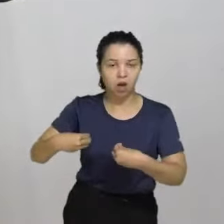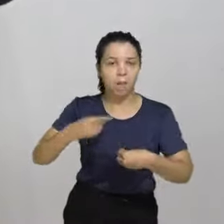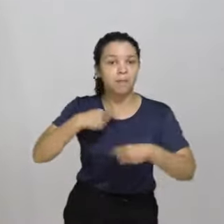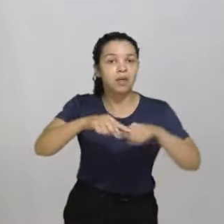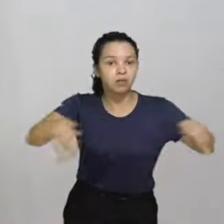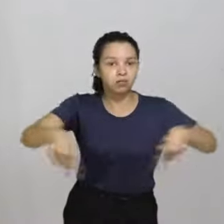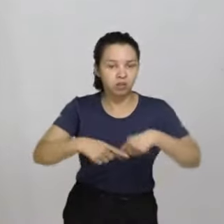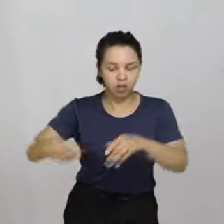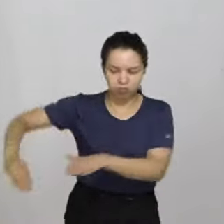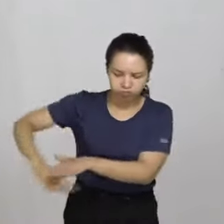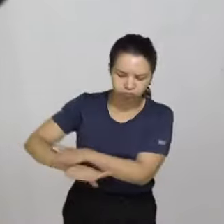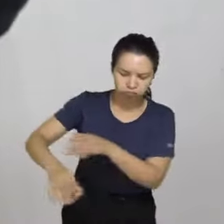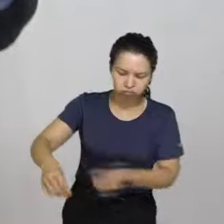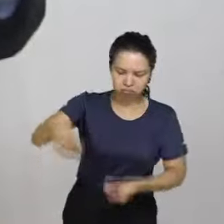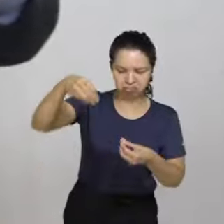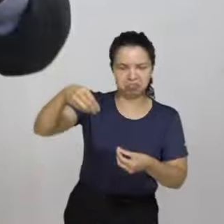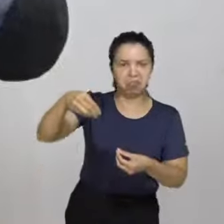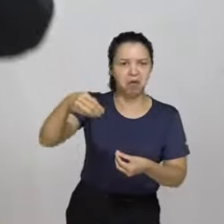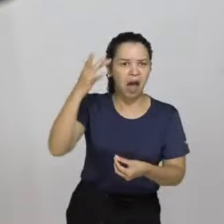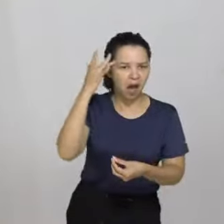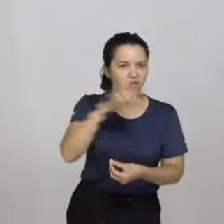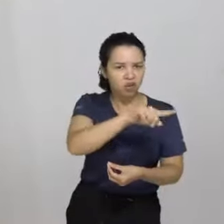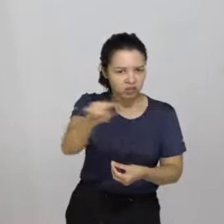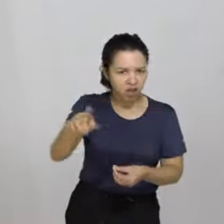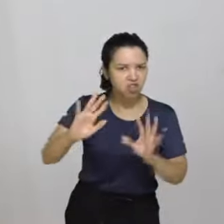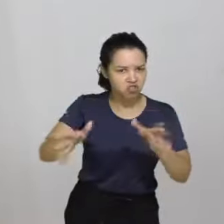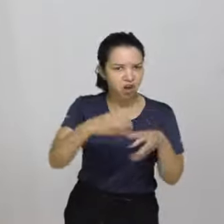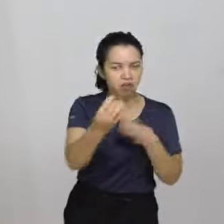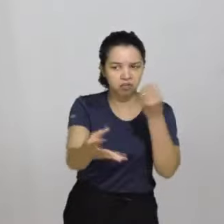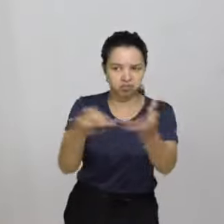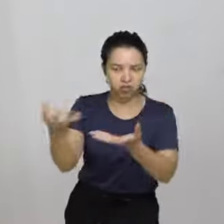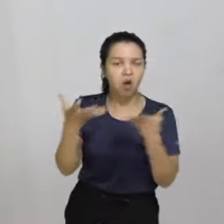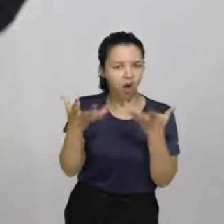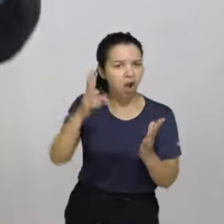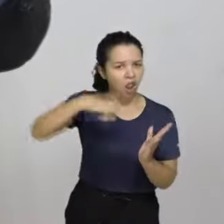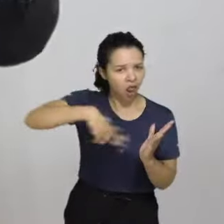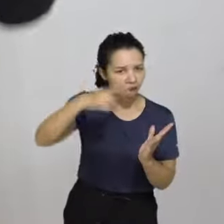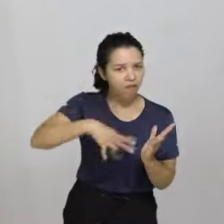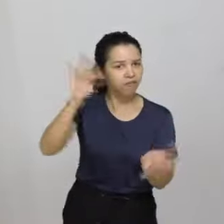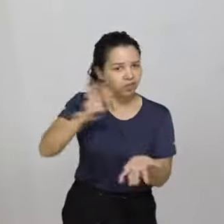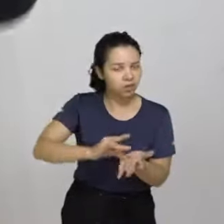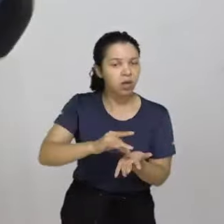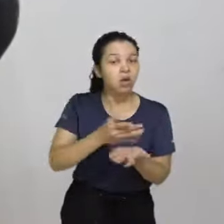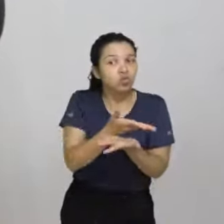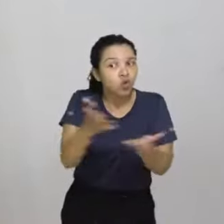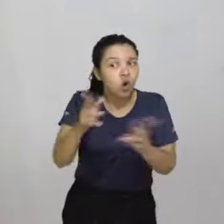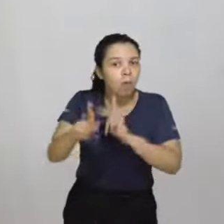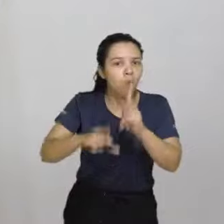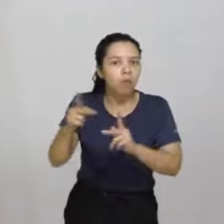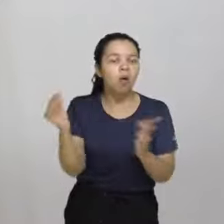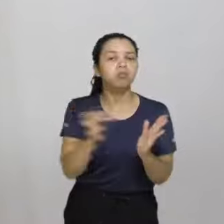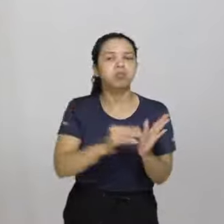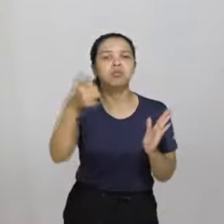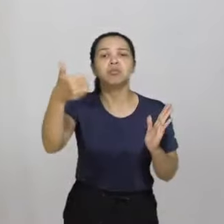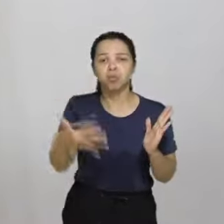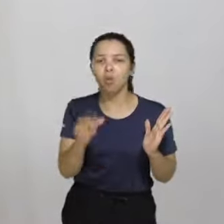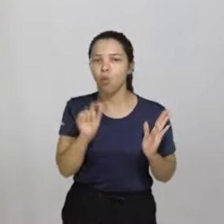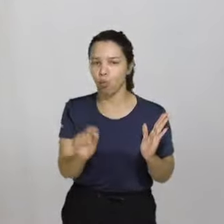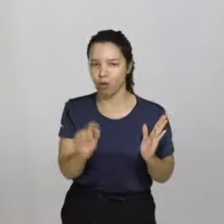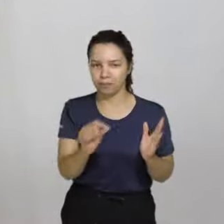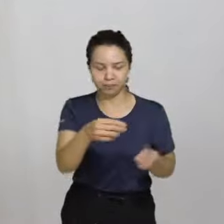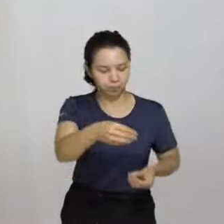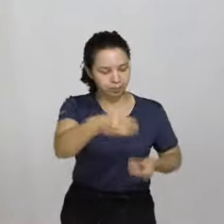que todos vocês aqui receberam. E eu quero ler na íntegra para todos os catarinenses o que foi posto nesse material.